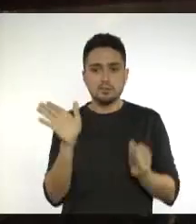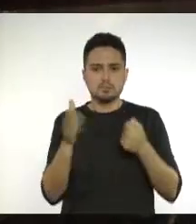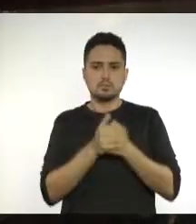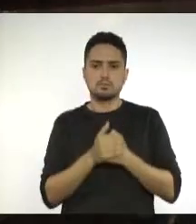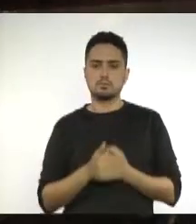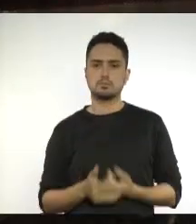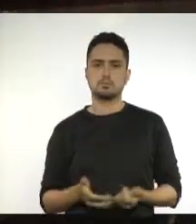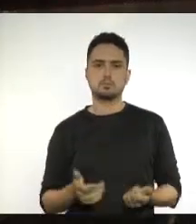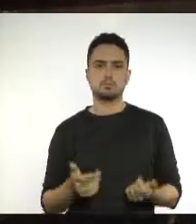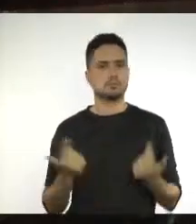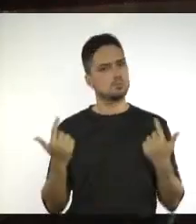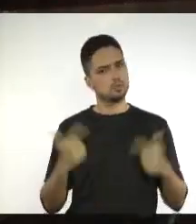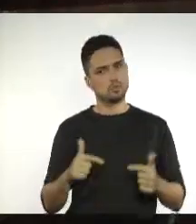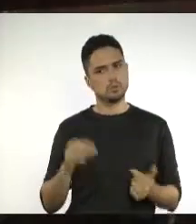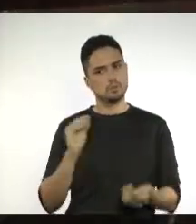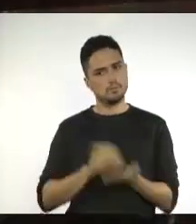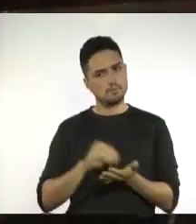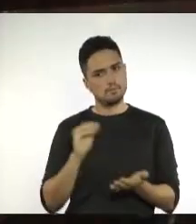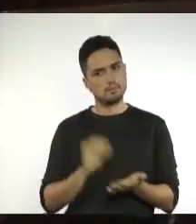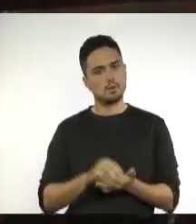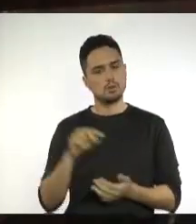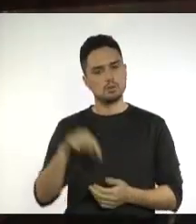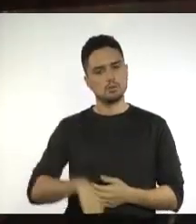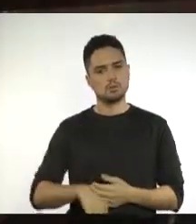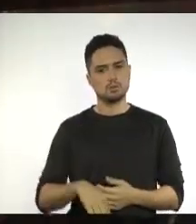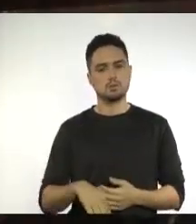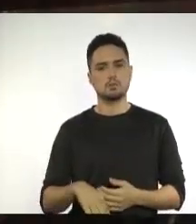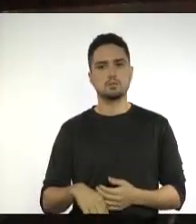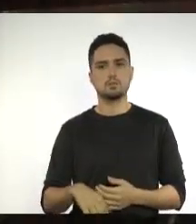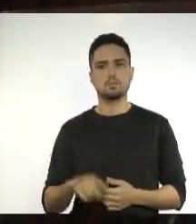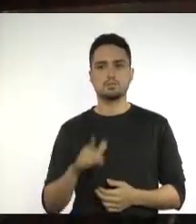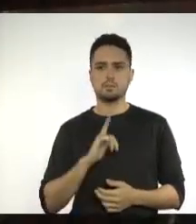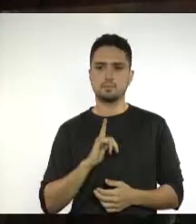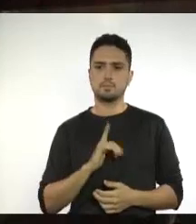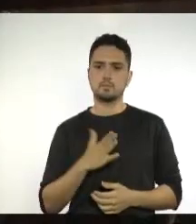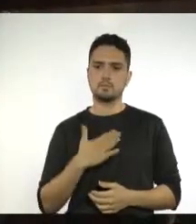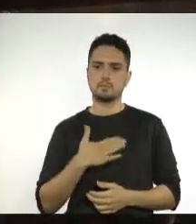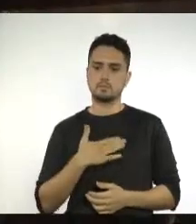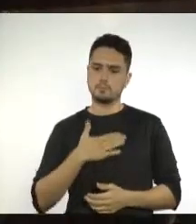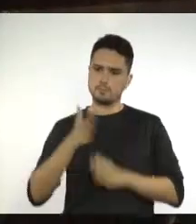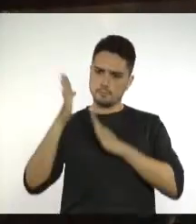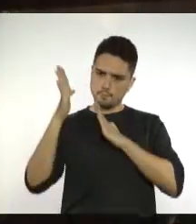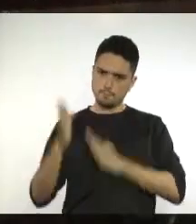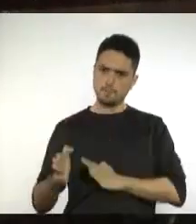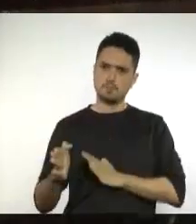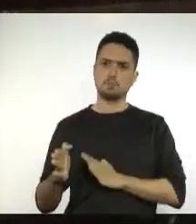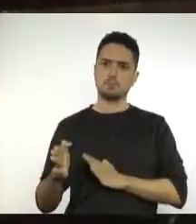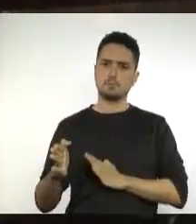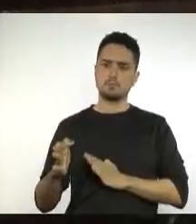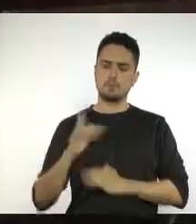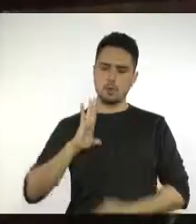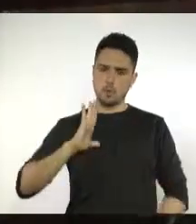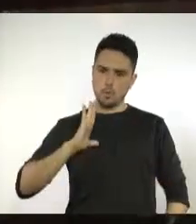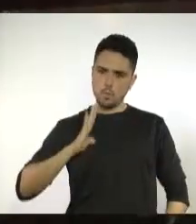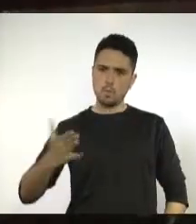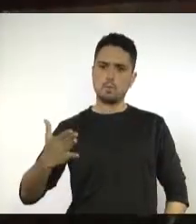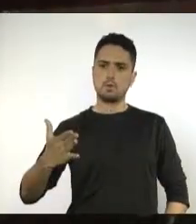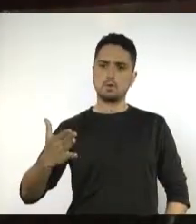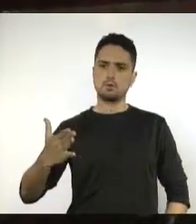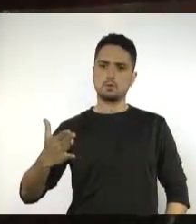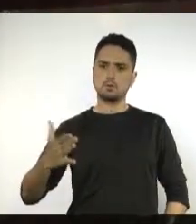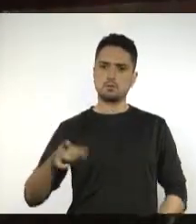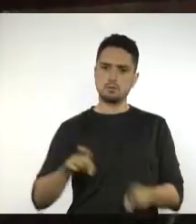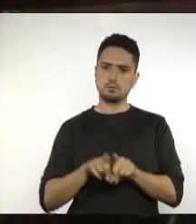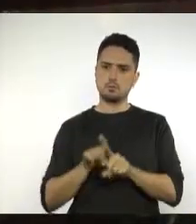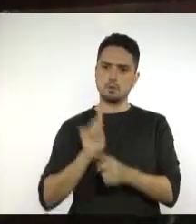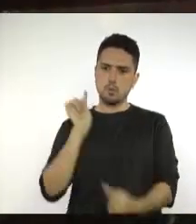não faltará a esse plenário a mesma firmeza, a mesma coragem e o mesmo